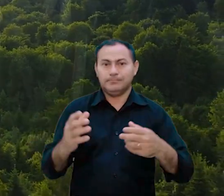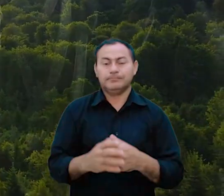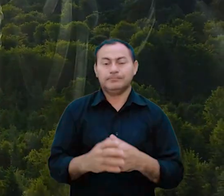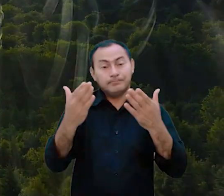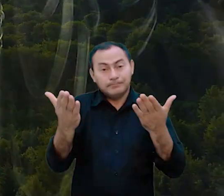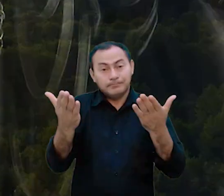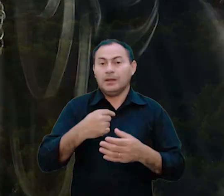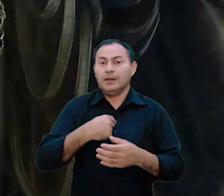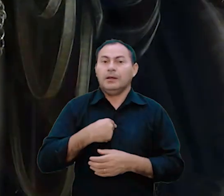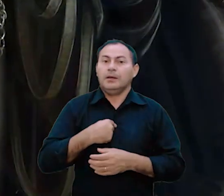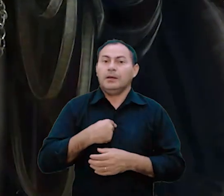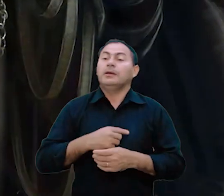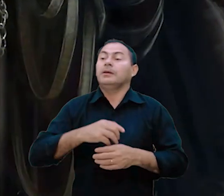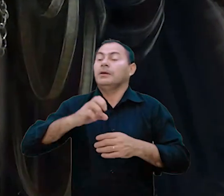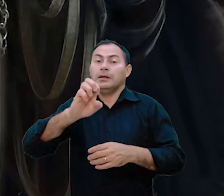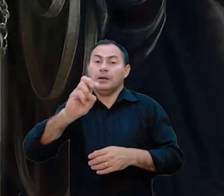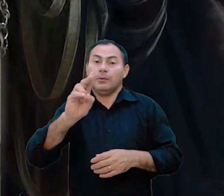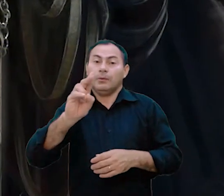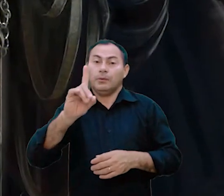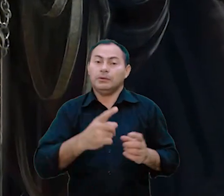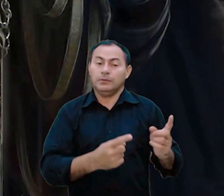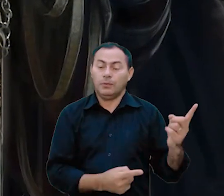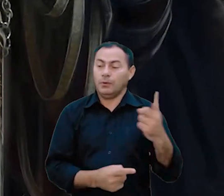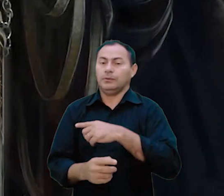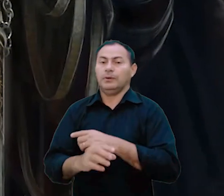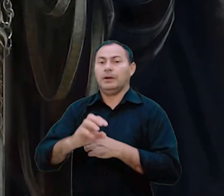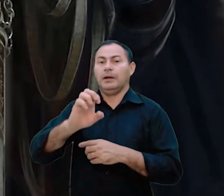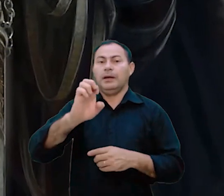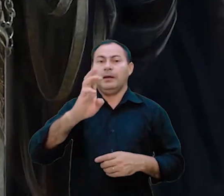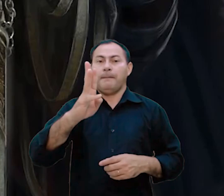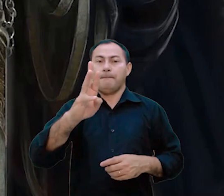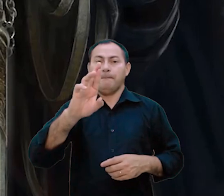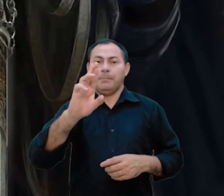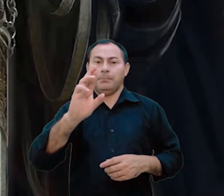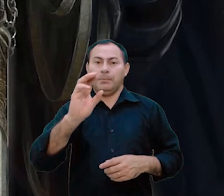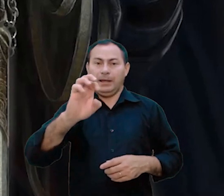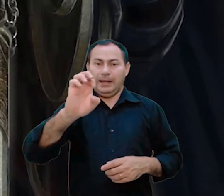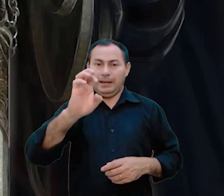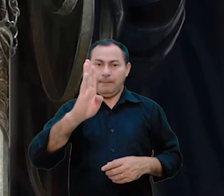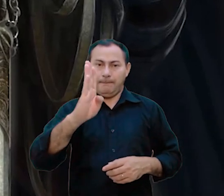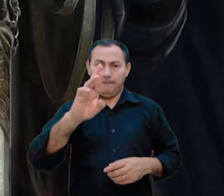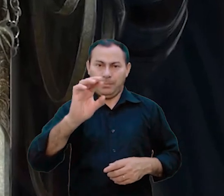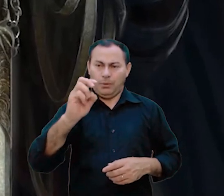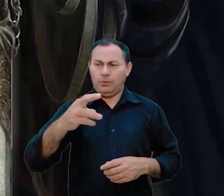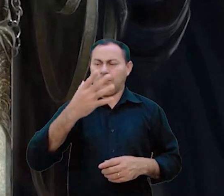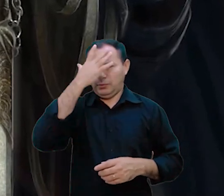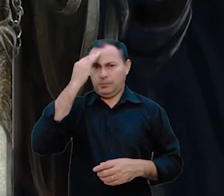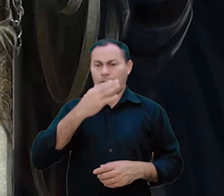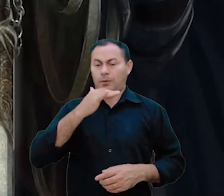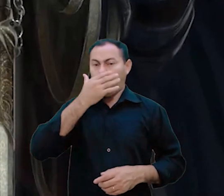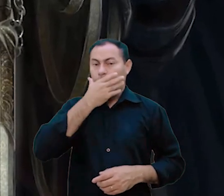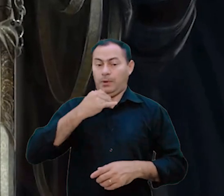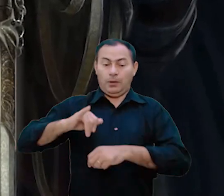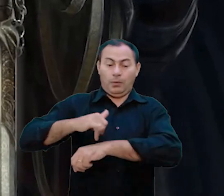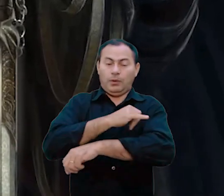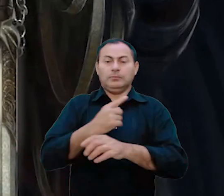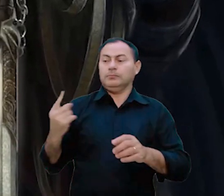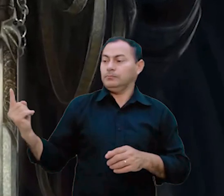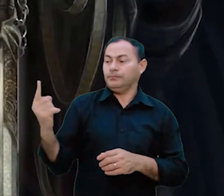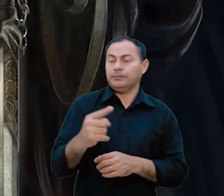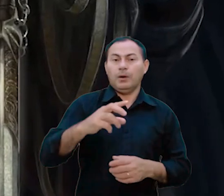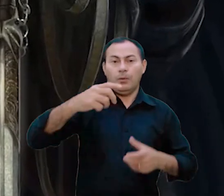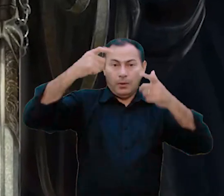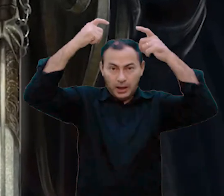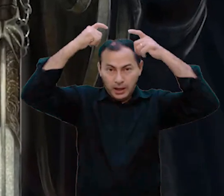algo. Então Eude voltou à presença do rei Eglon, que, segundo as escrituras, era muito gordo. Ele